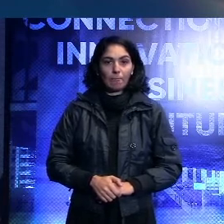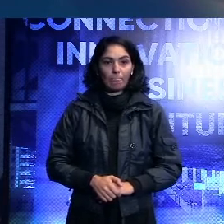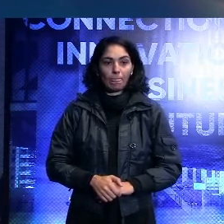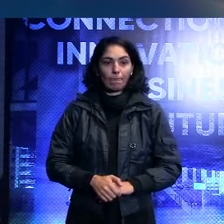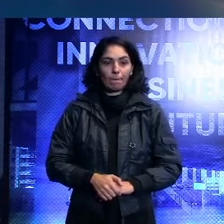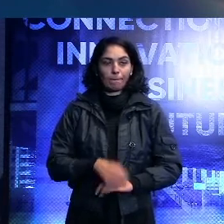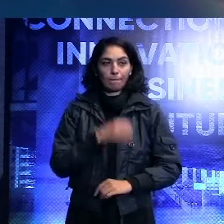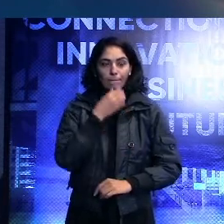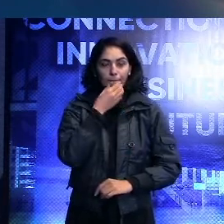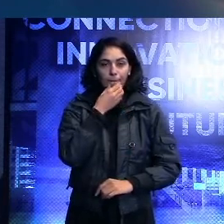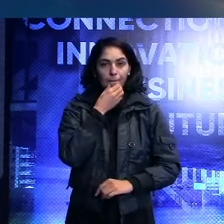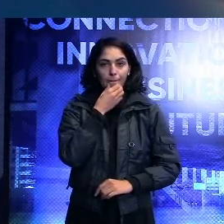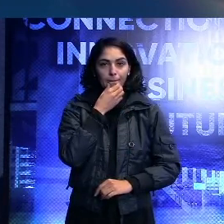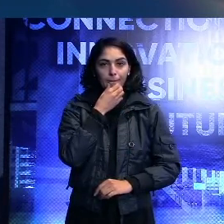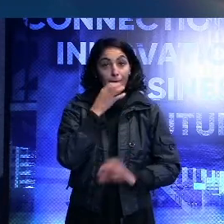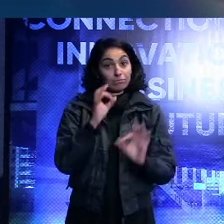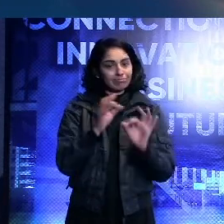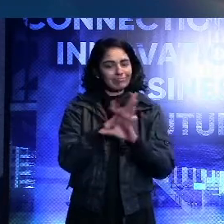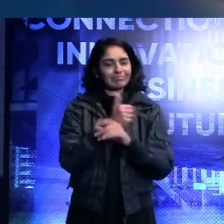Pronto, agora foi.